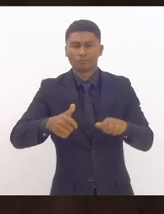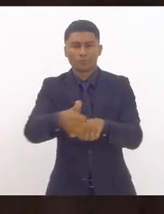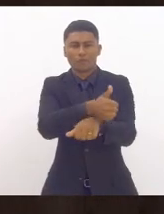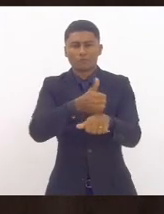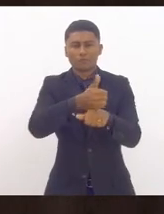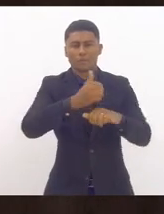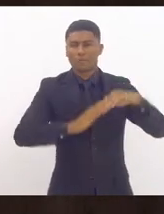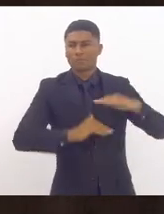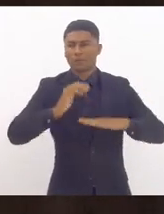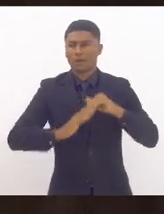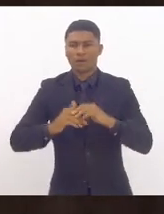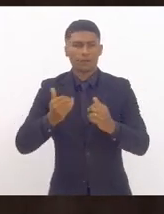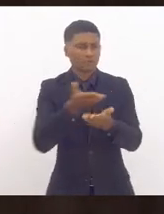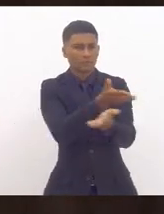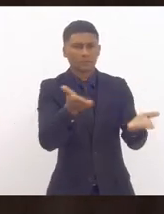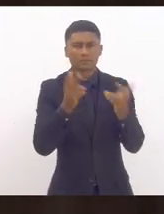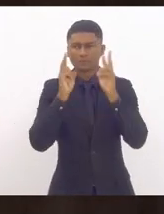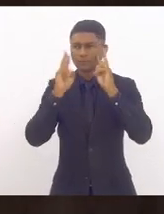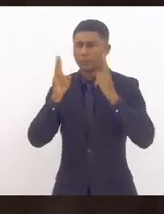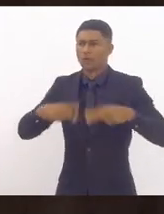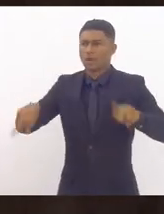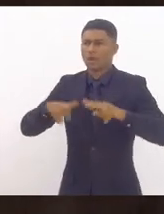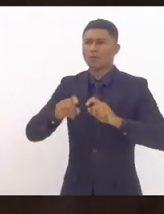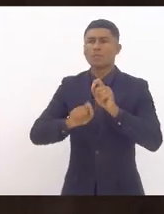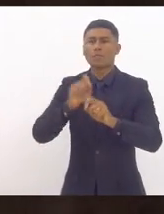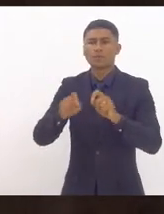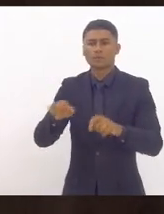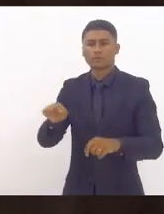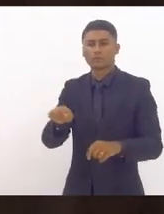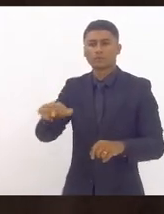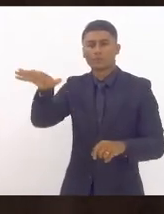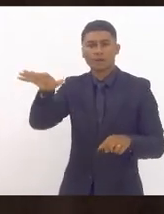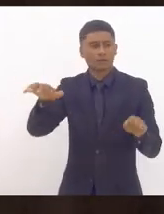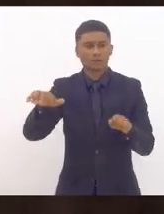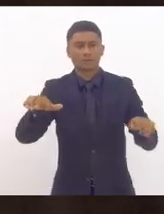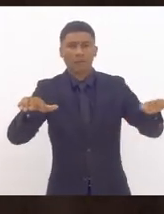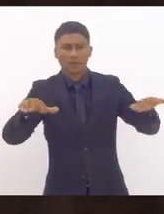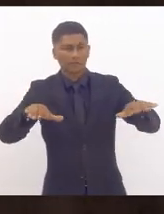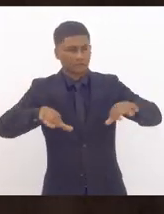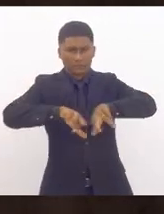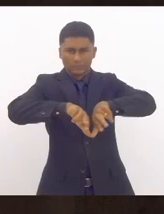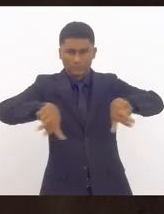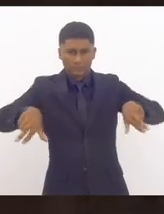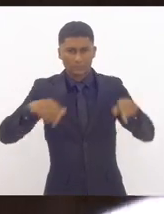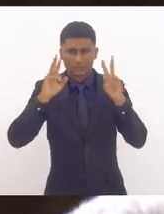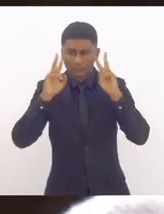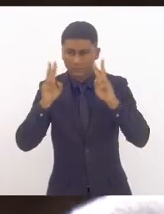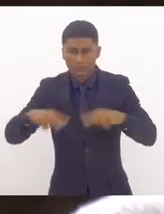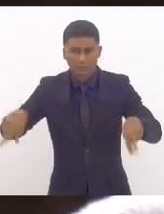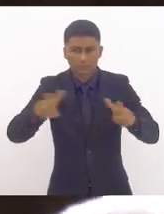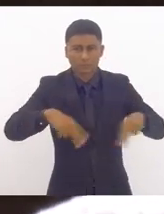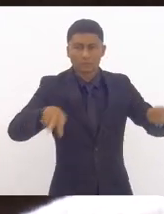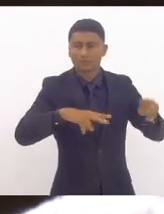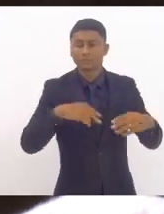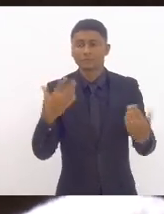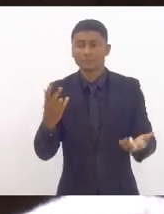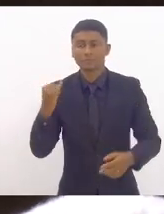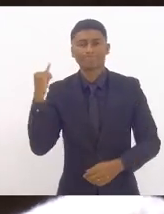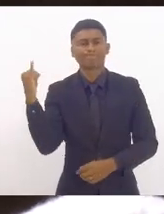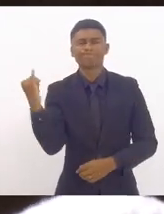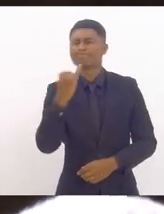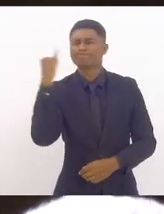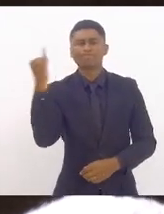olhar experimentado sobre a favela e sobre a periferia. É fundamental que o Dia